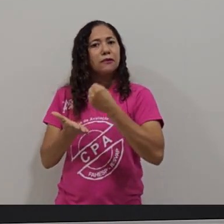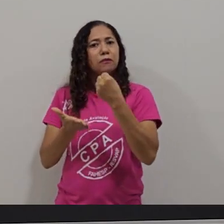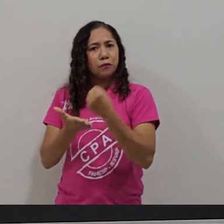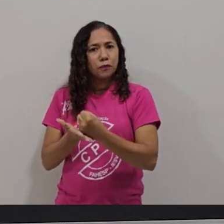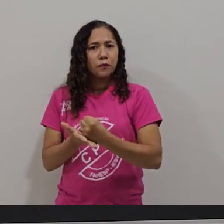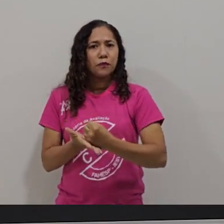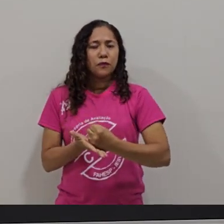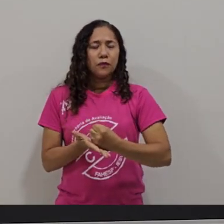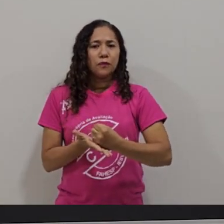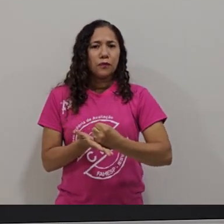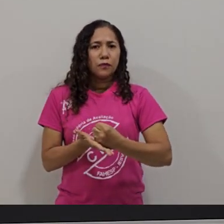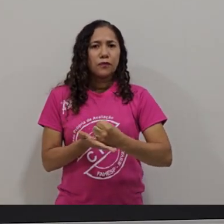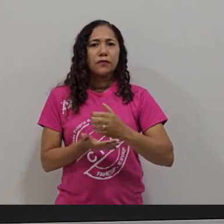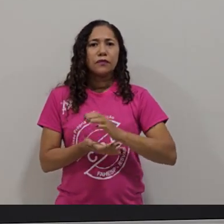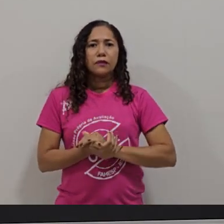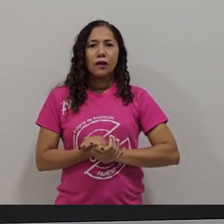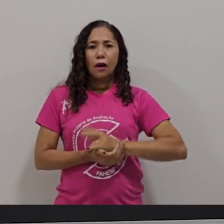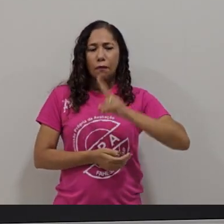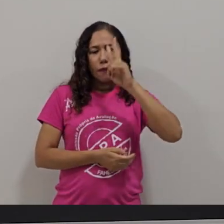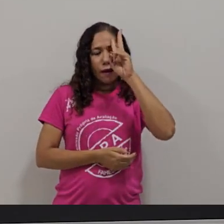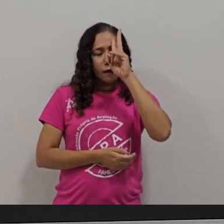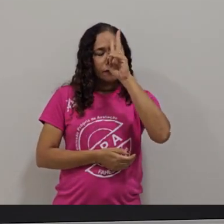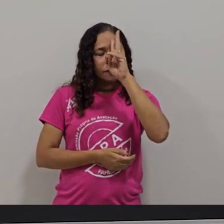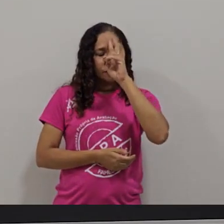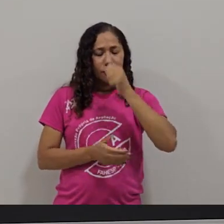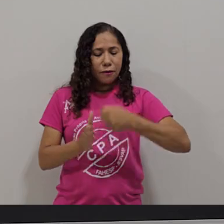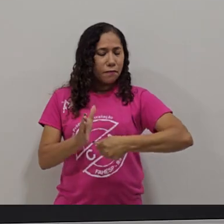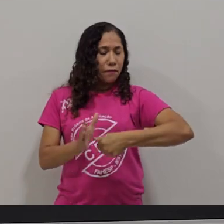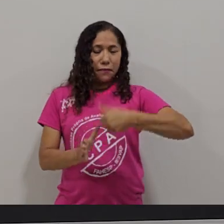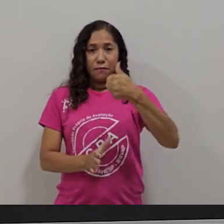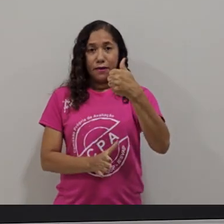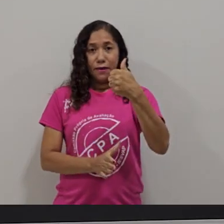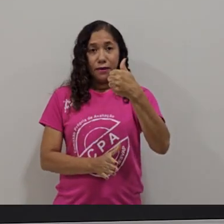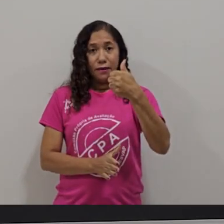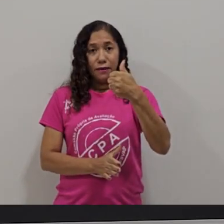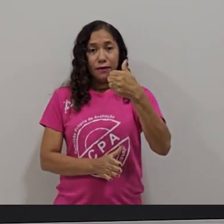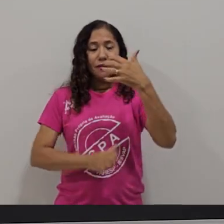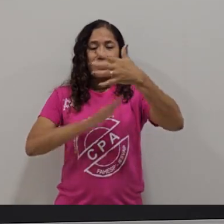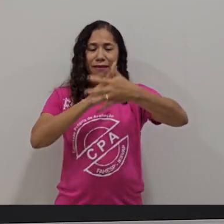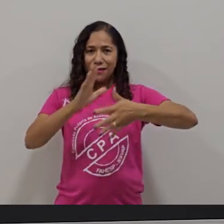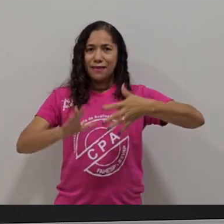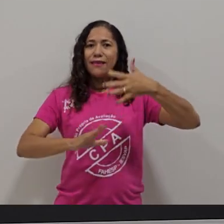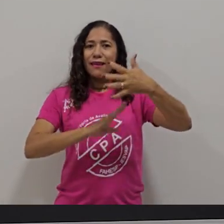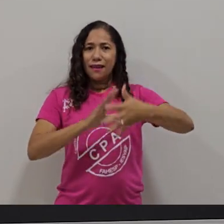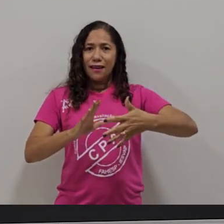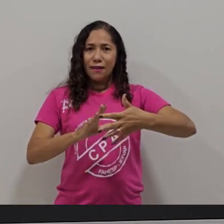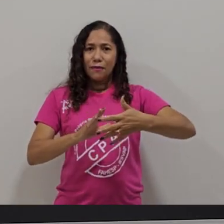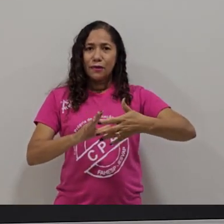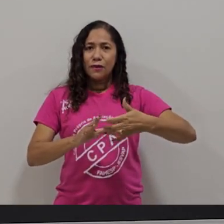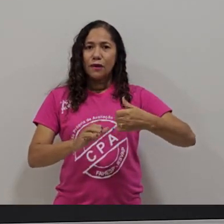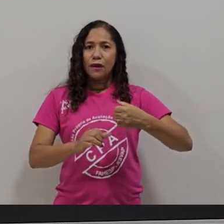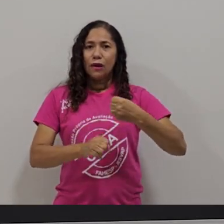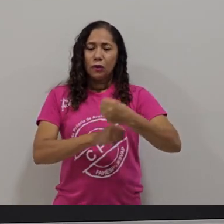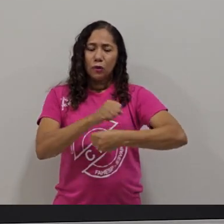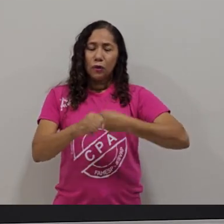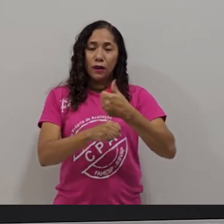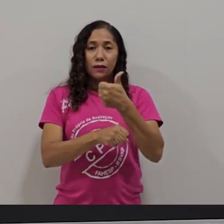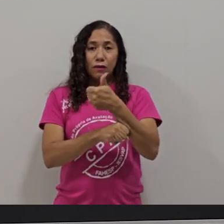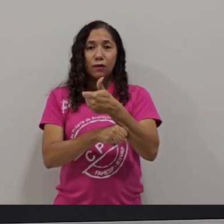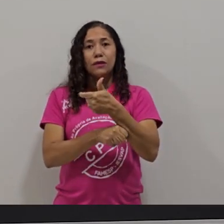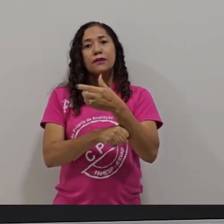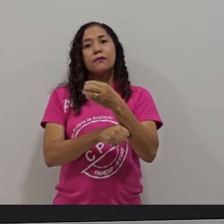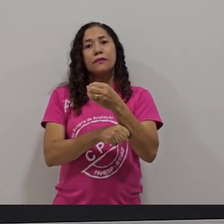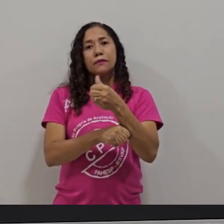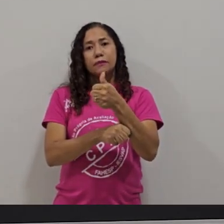ela inovou, isso é um marco histórico, foi o primeiro julgamento em Libras, foi em 2017. Mas o que o